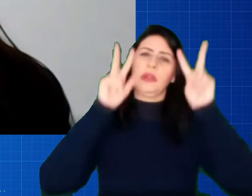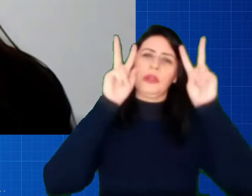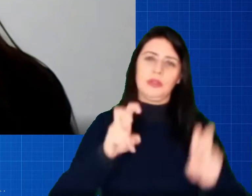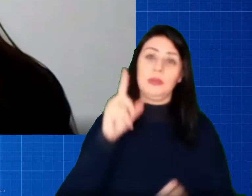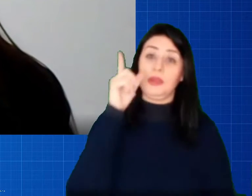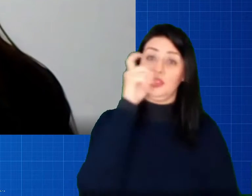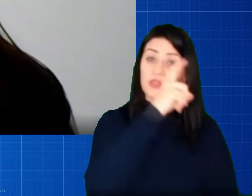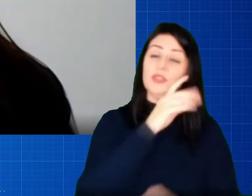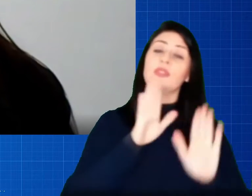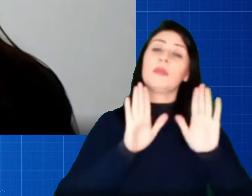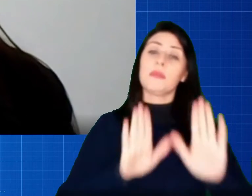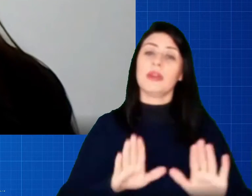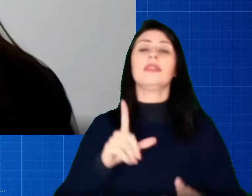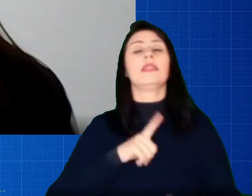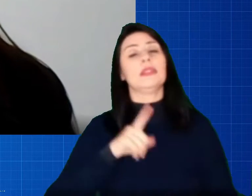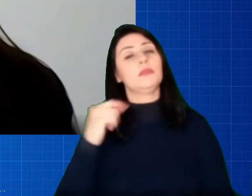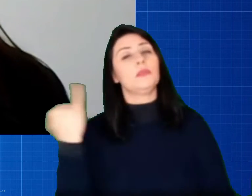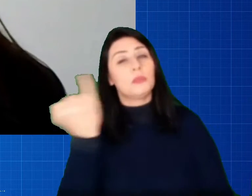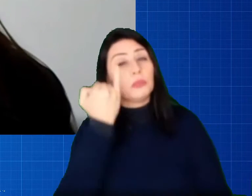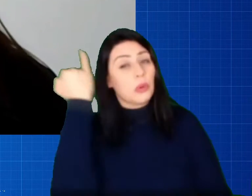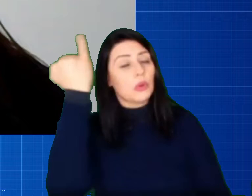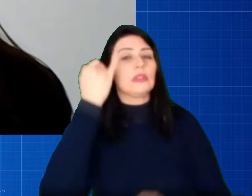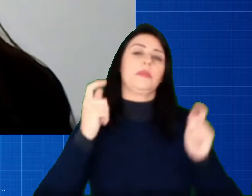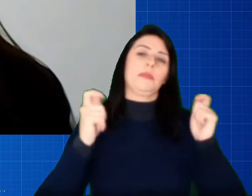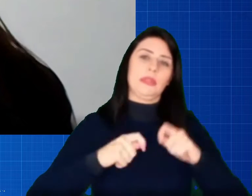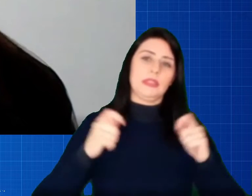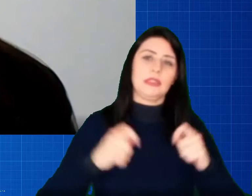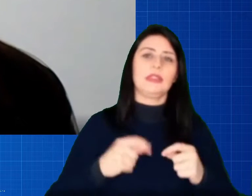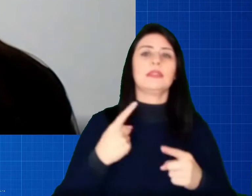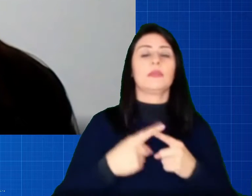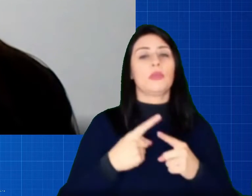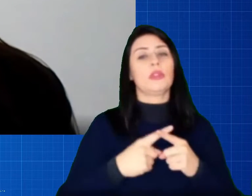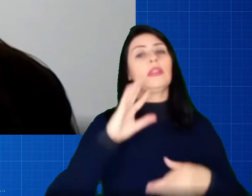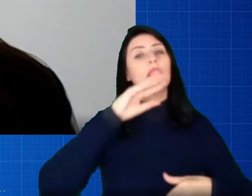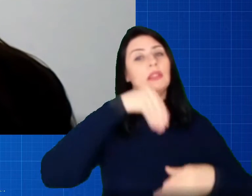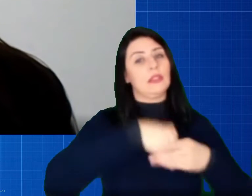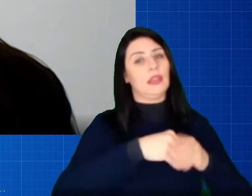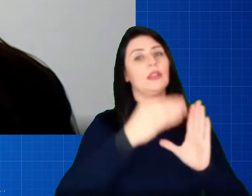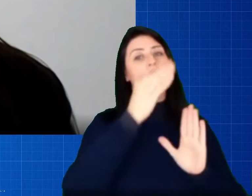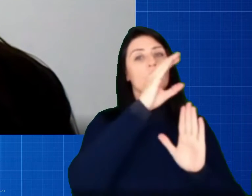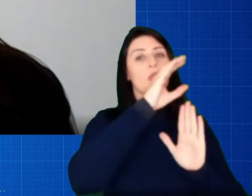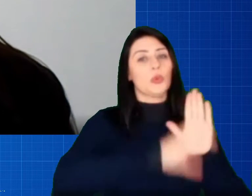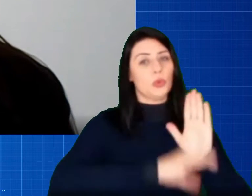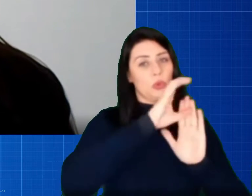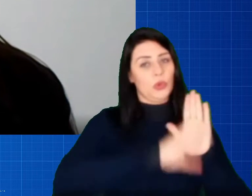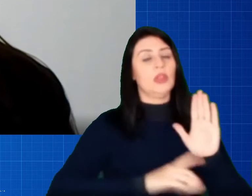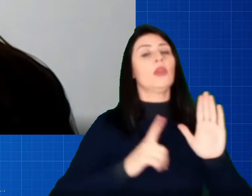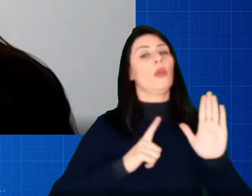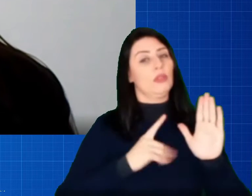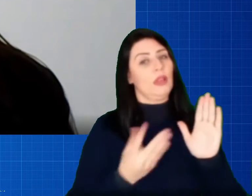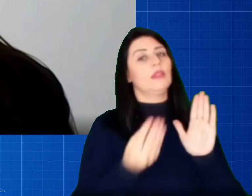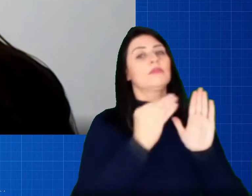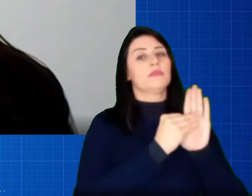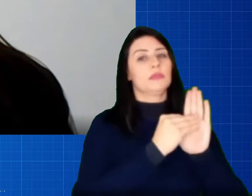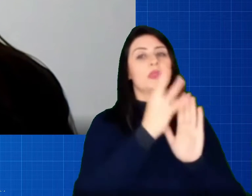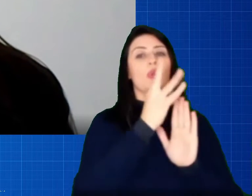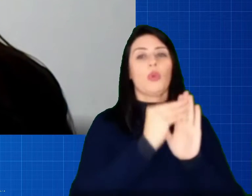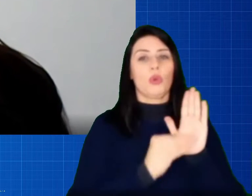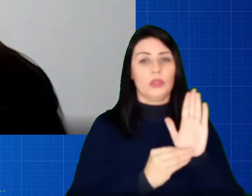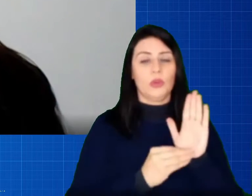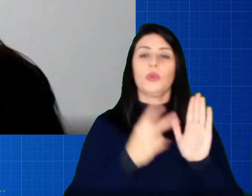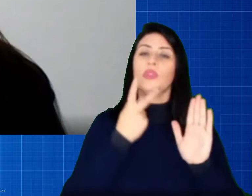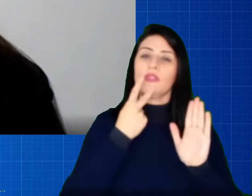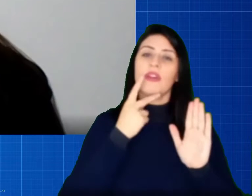assunto polêmico? Mas é necessário? Por quê? Porque, inclusive, ele está na organização curricular, né? Ele está no currículo. Então, eu tenho que trabalhar